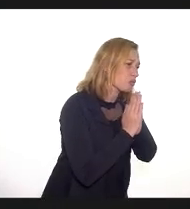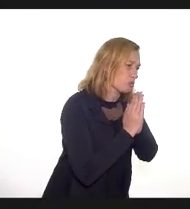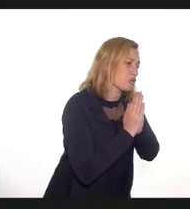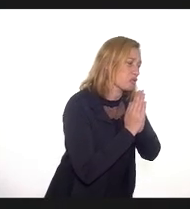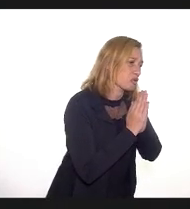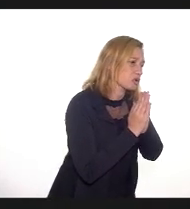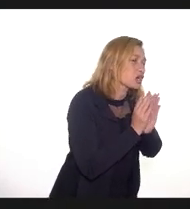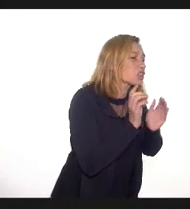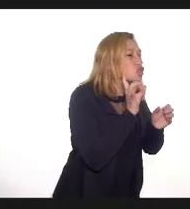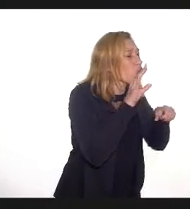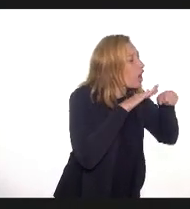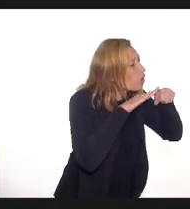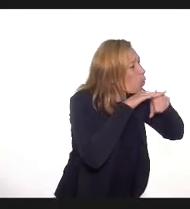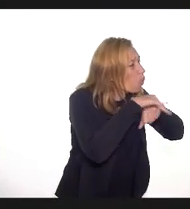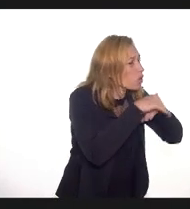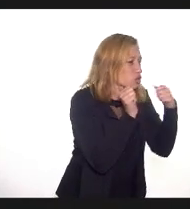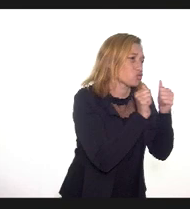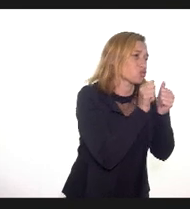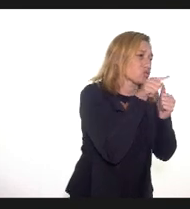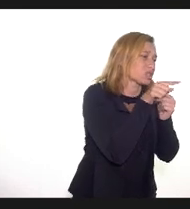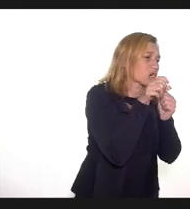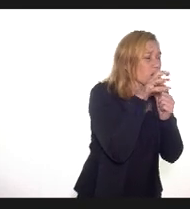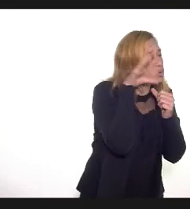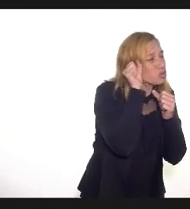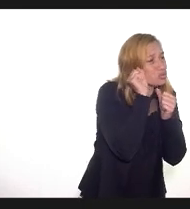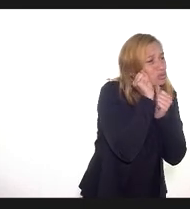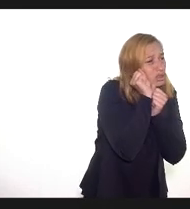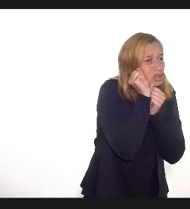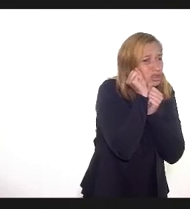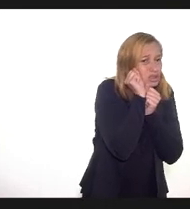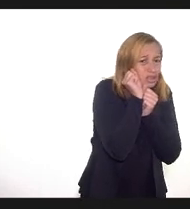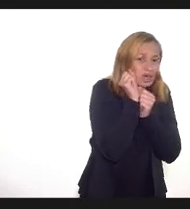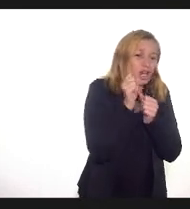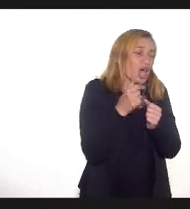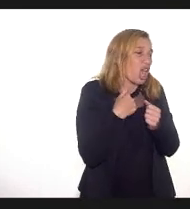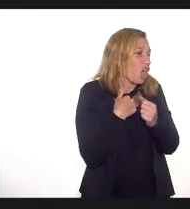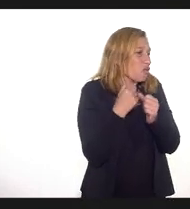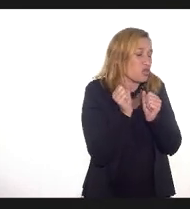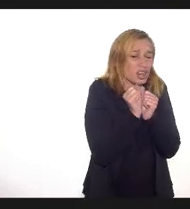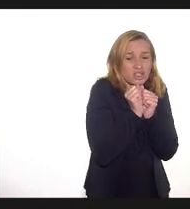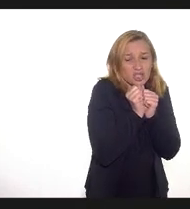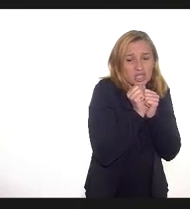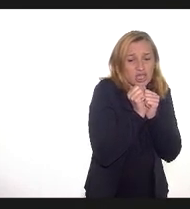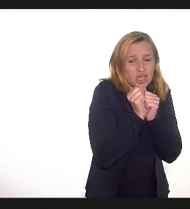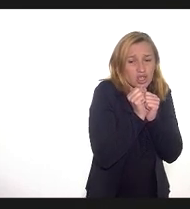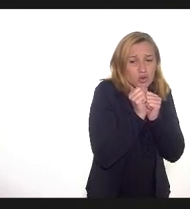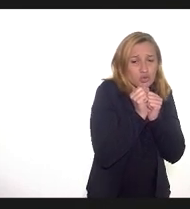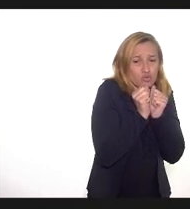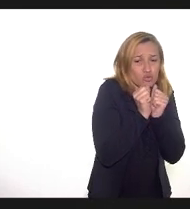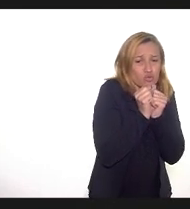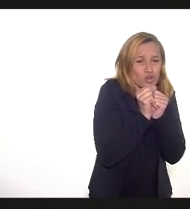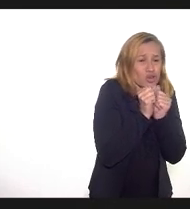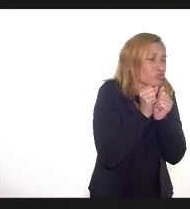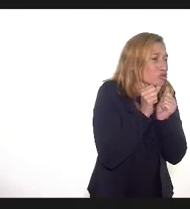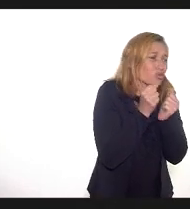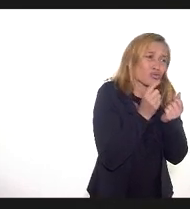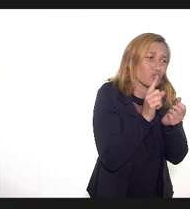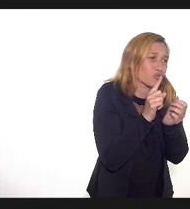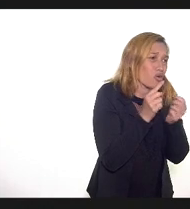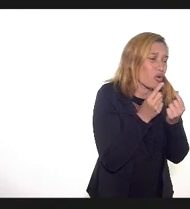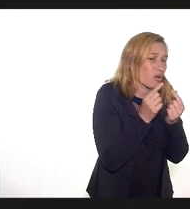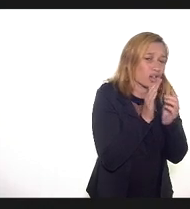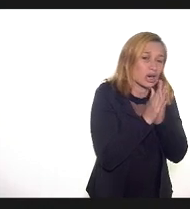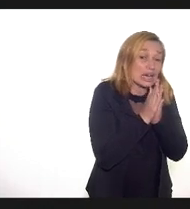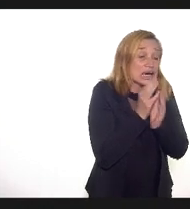pelo menos à noite? Eu não colocarei todo o meu corpo, colocarei só a cabeça. Se